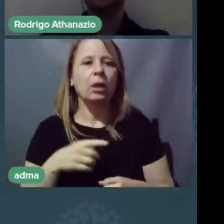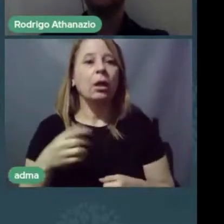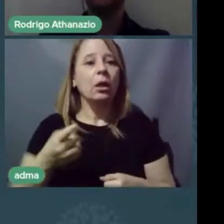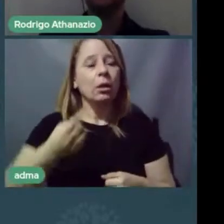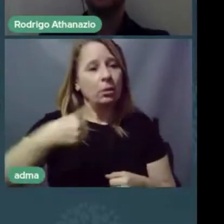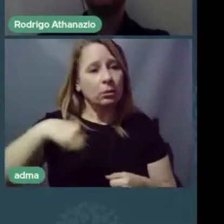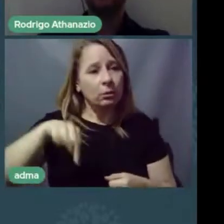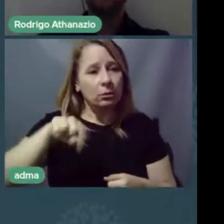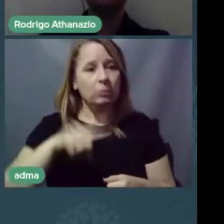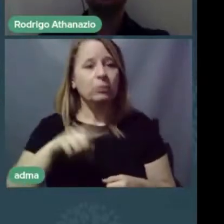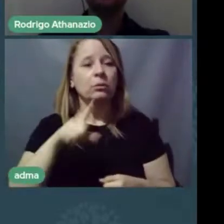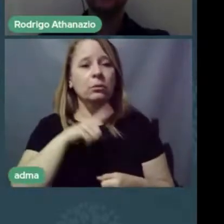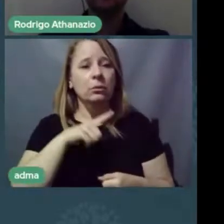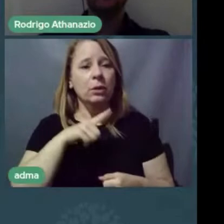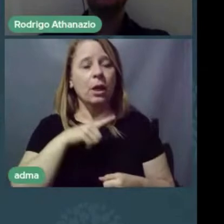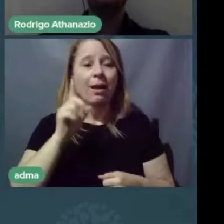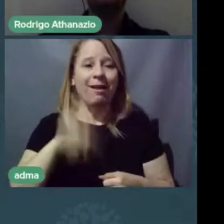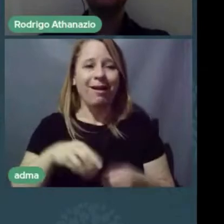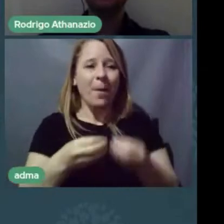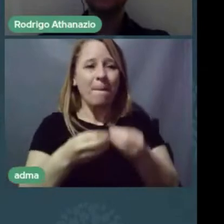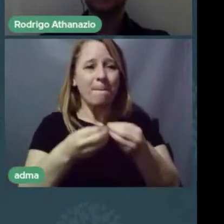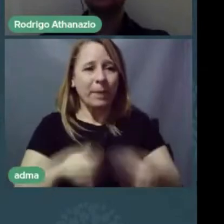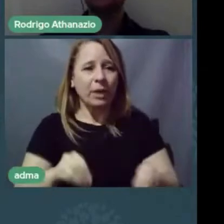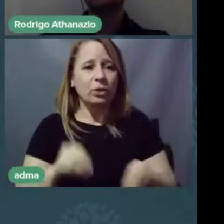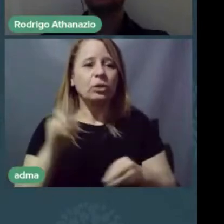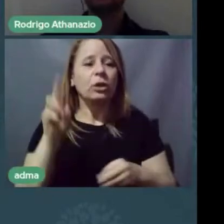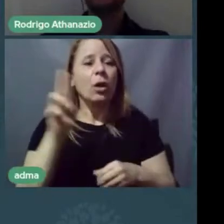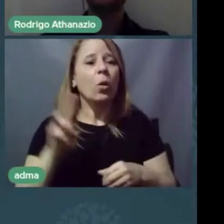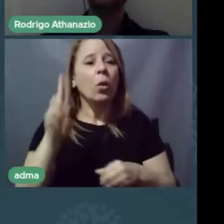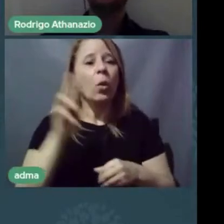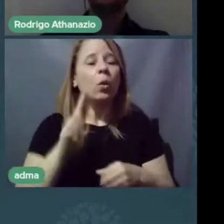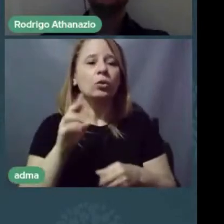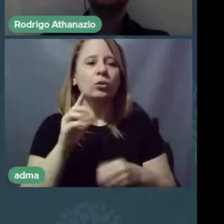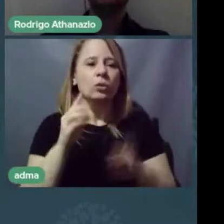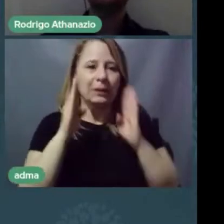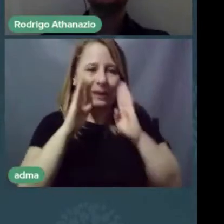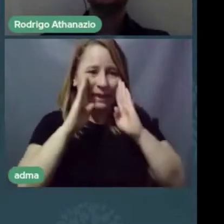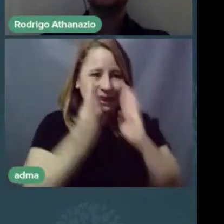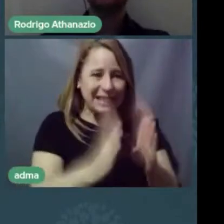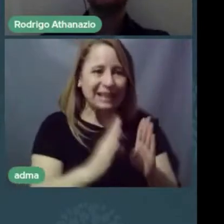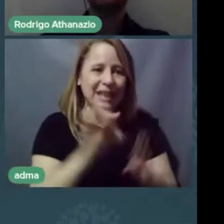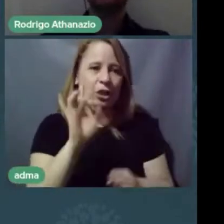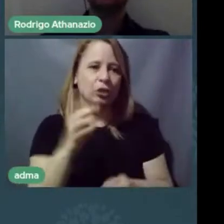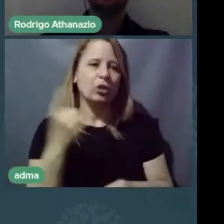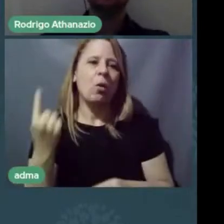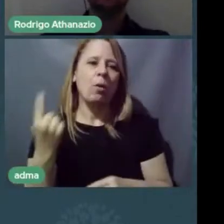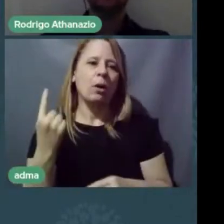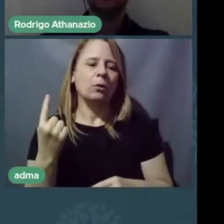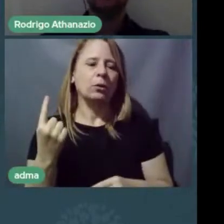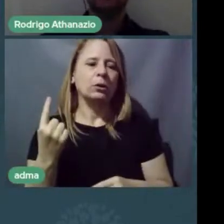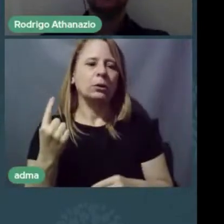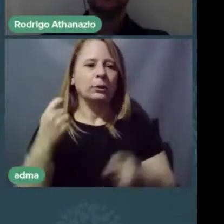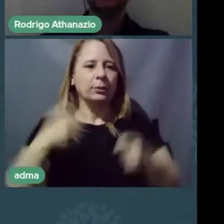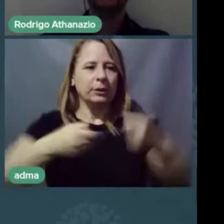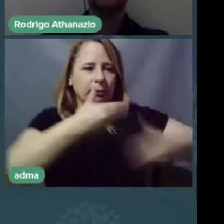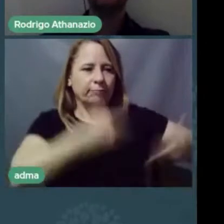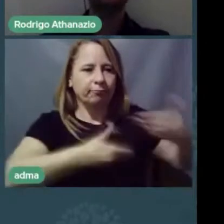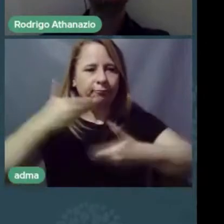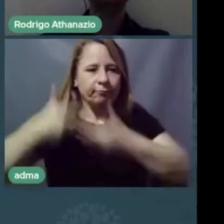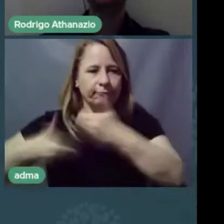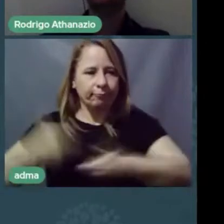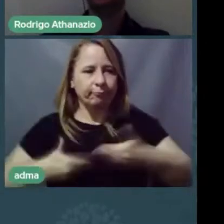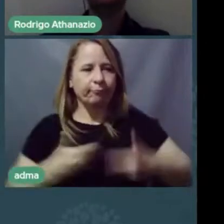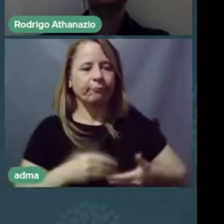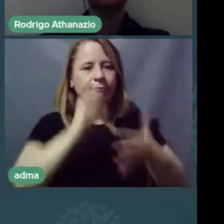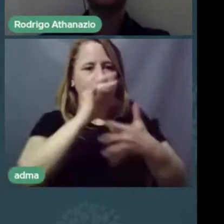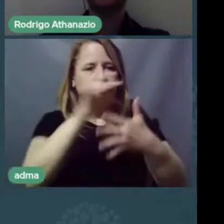salbutamol, Erolin, ele é prejudicial por mascarar os sintomas e aumentar o risco de exacerbações e mortes relacionadas à asma.